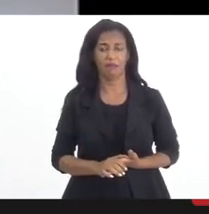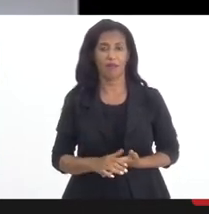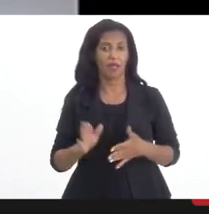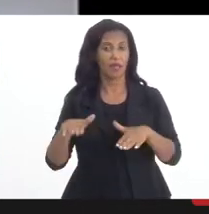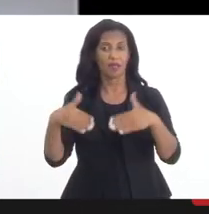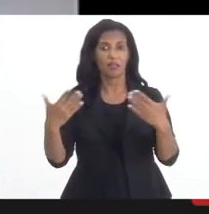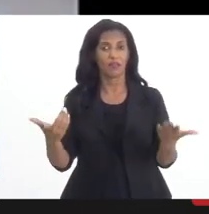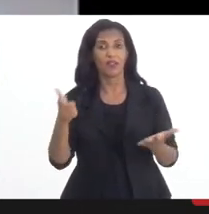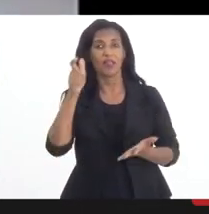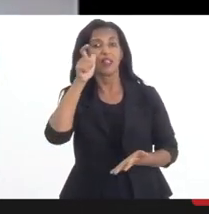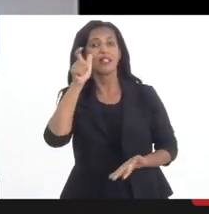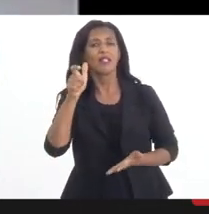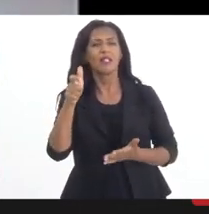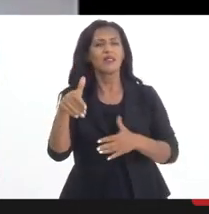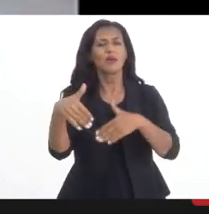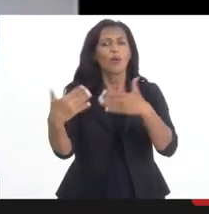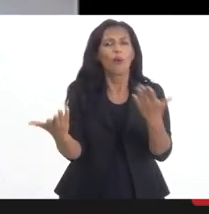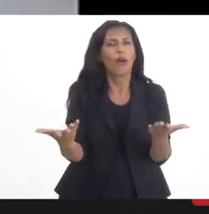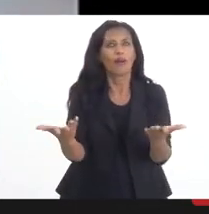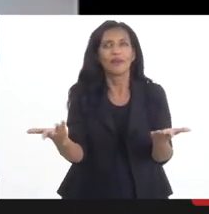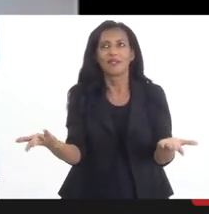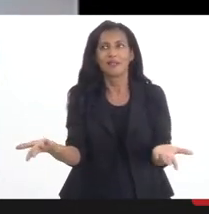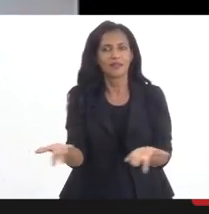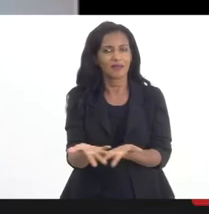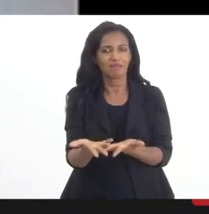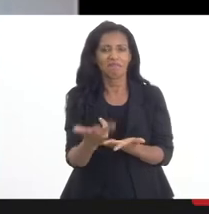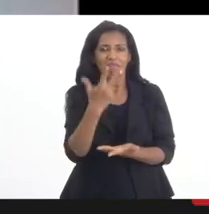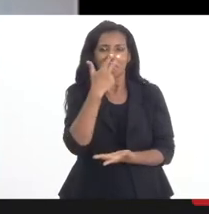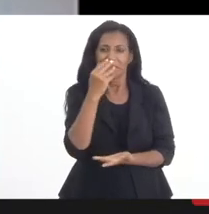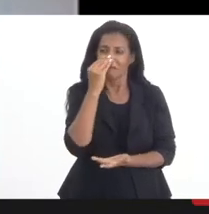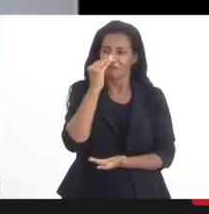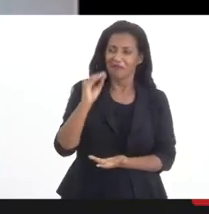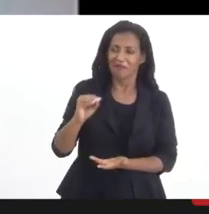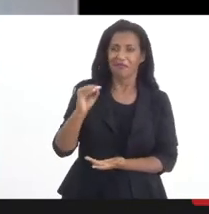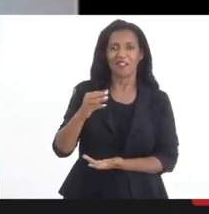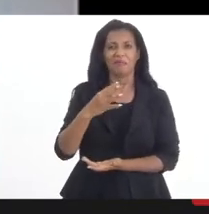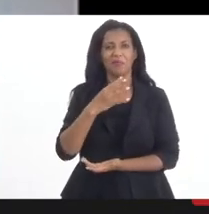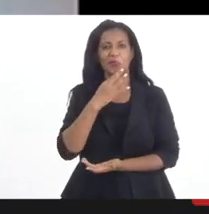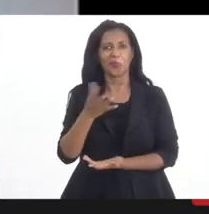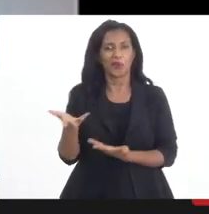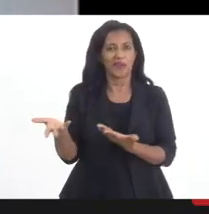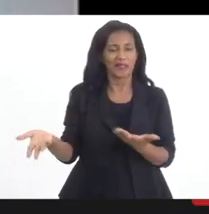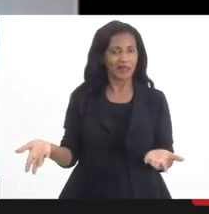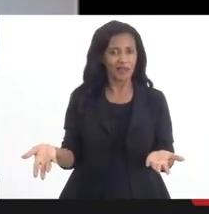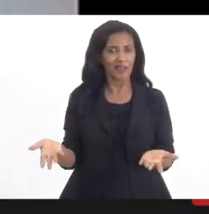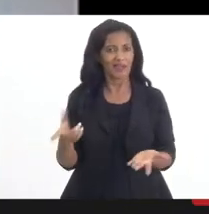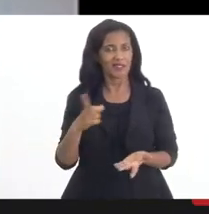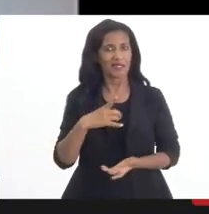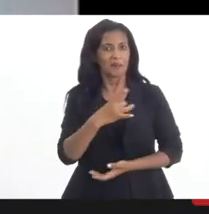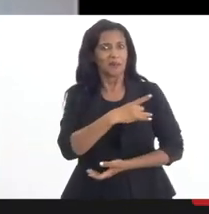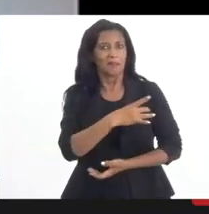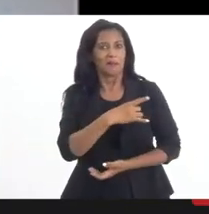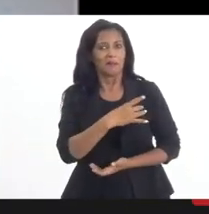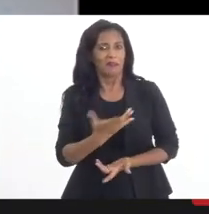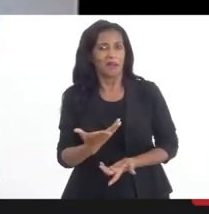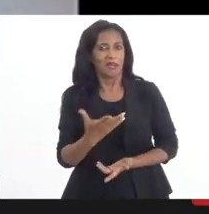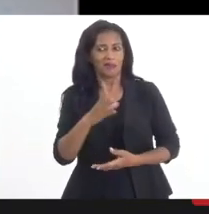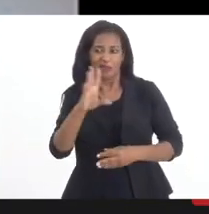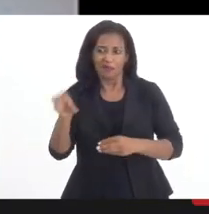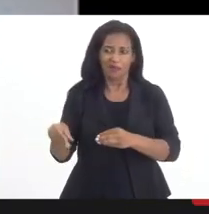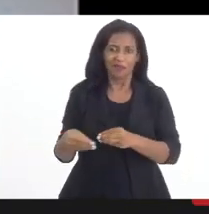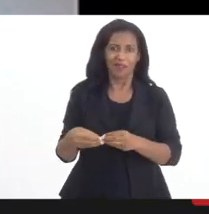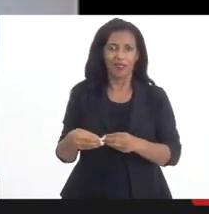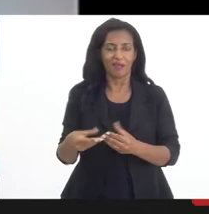enfim, que interesses são esses, a gente ignora, a gente desconhece, em ter receio, né, dessa